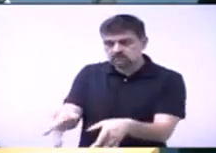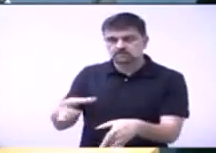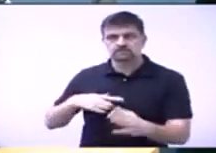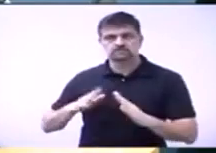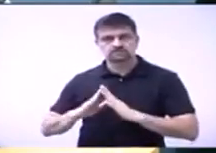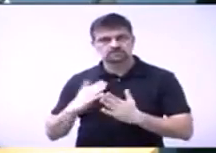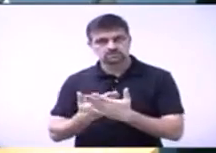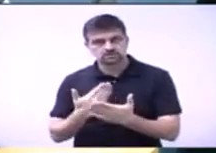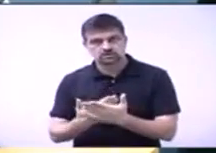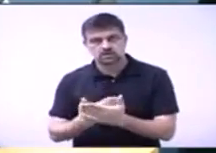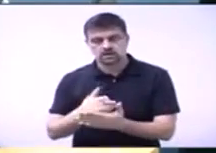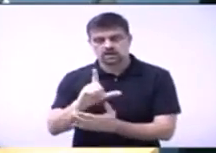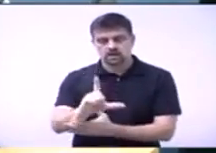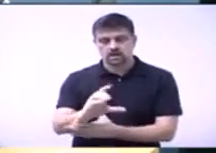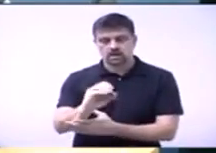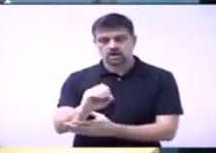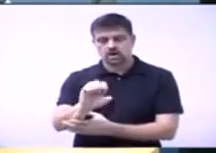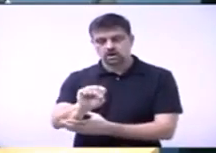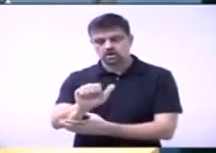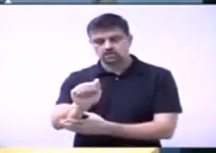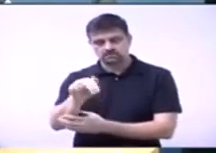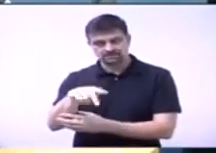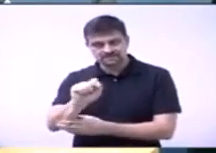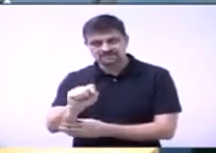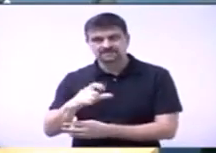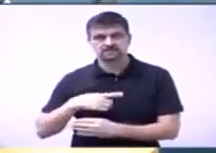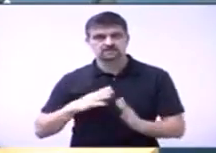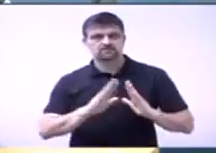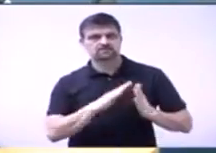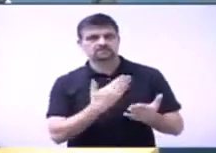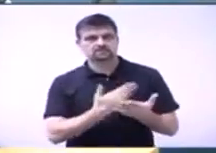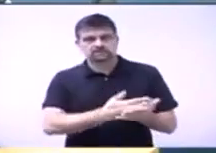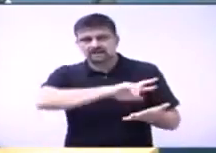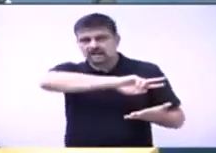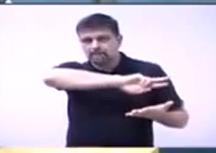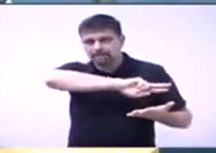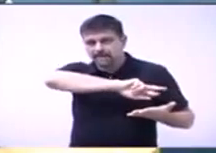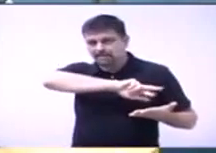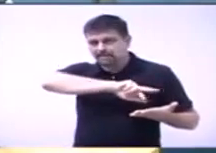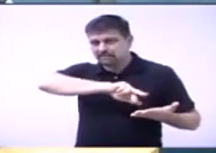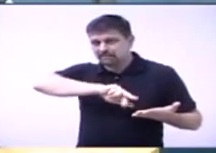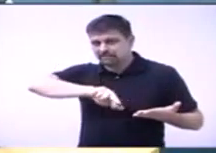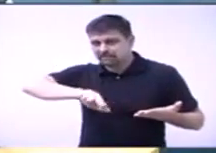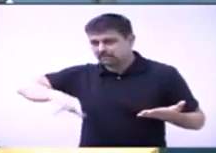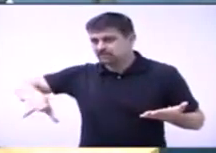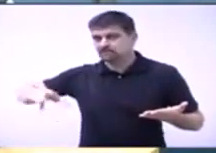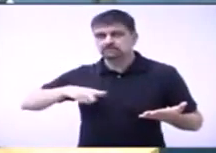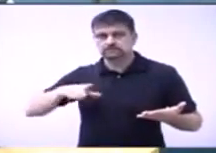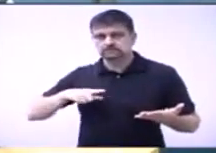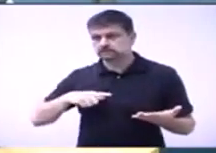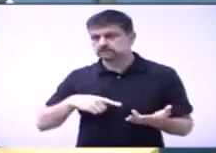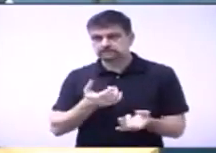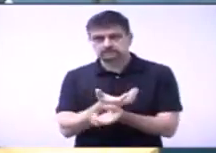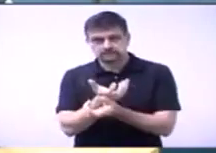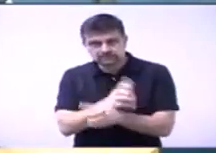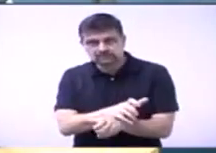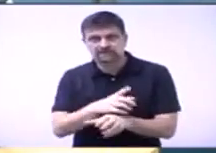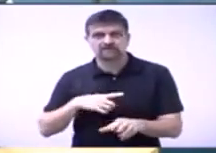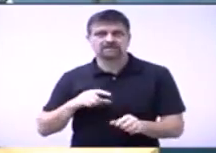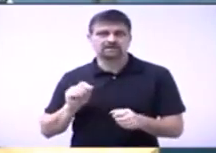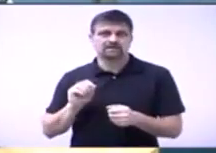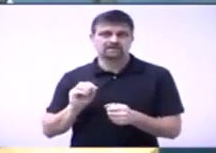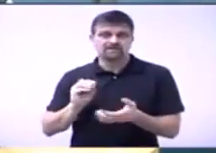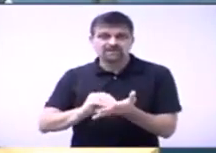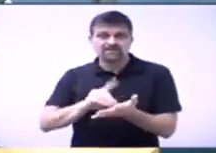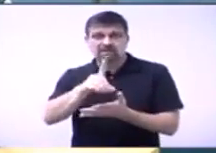assim como estava a EMEI Felipe, a EMEI Rosa Vassalo, a destinação, a falta de aparelhagem do